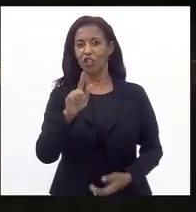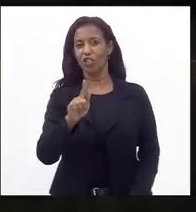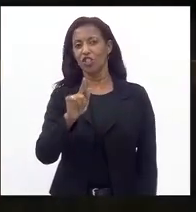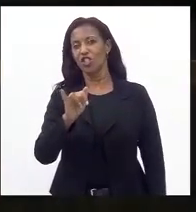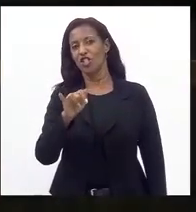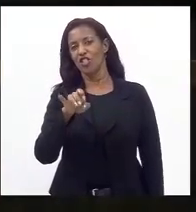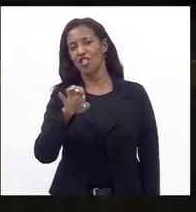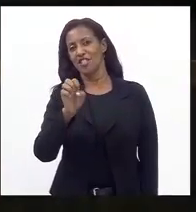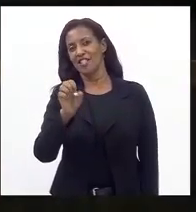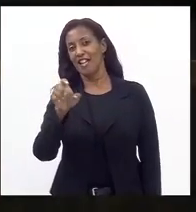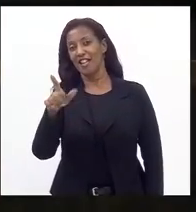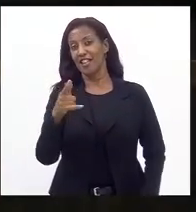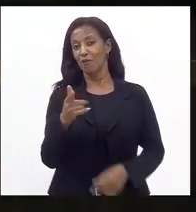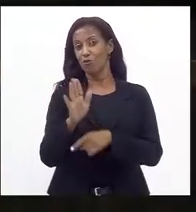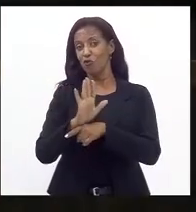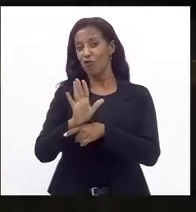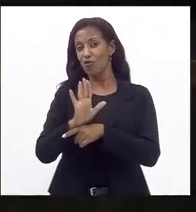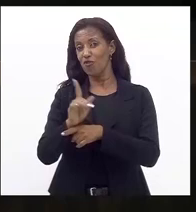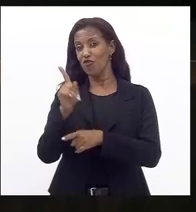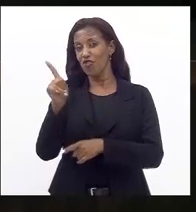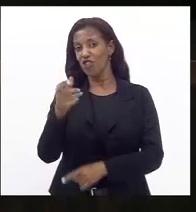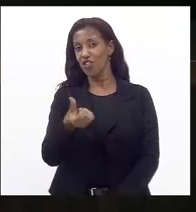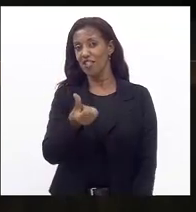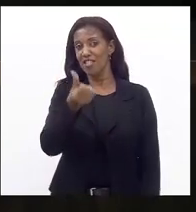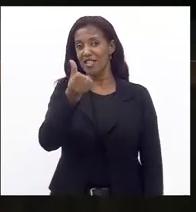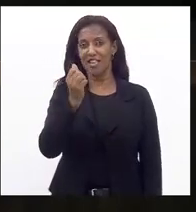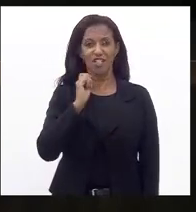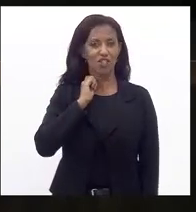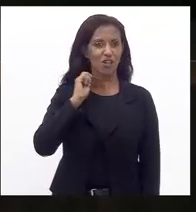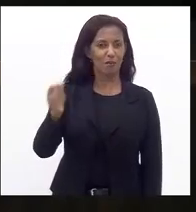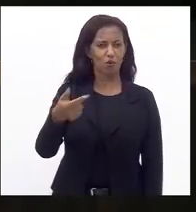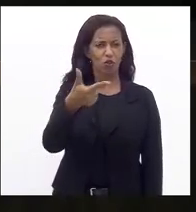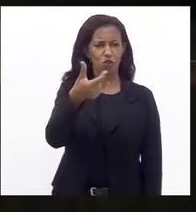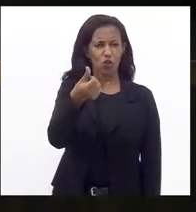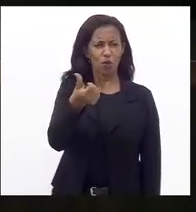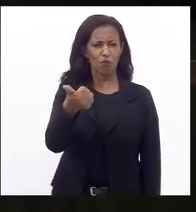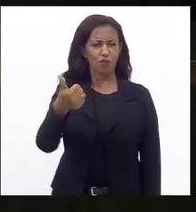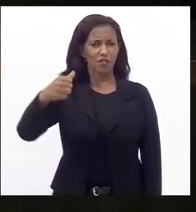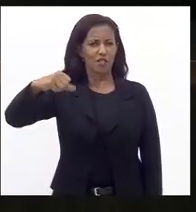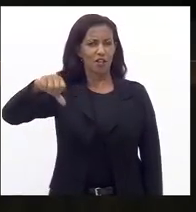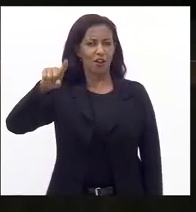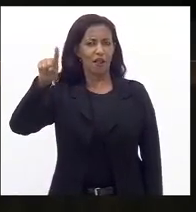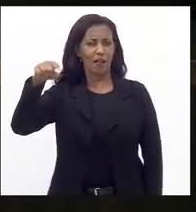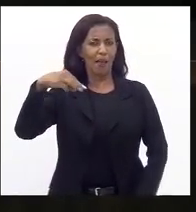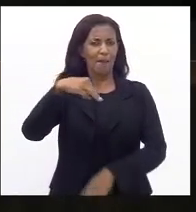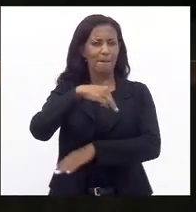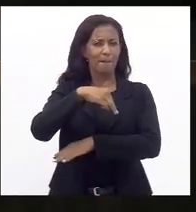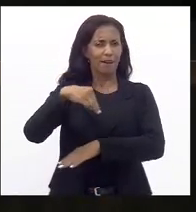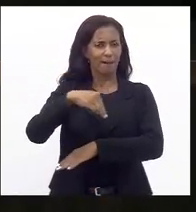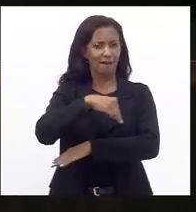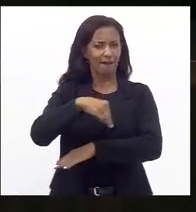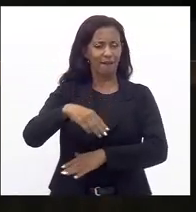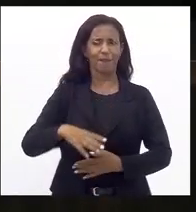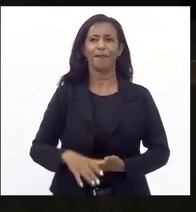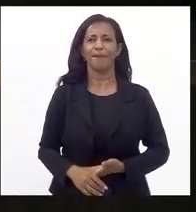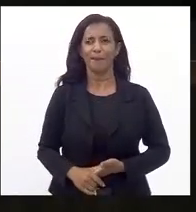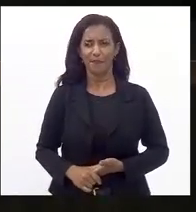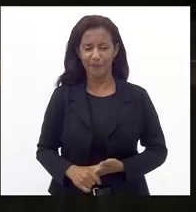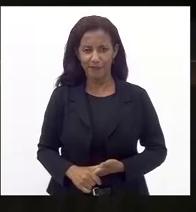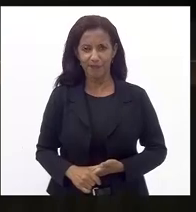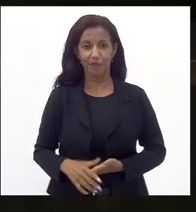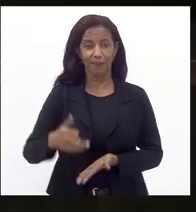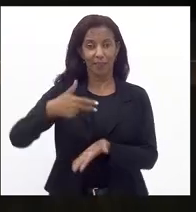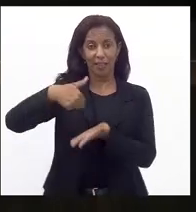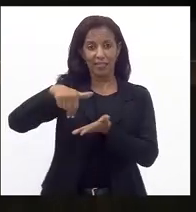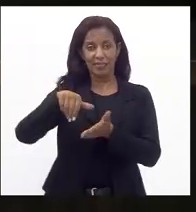nós temos um vídeo dele naquele dia seis de abril de 19 lá em Macaé e